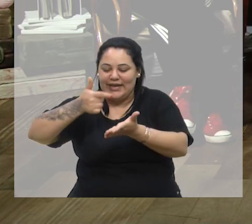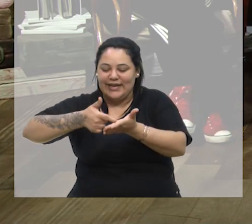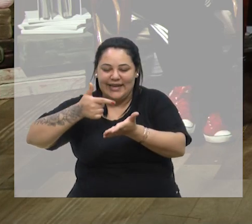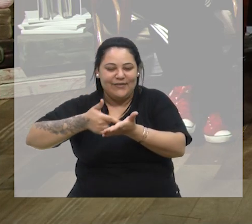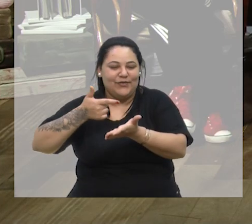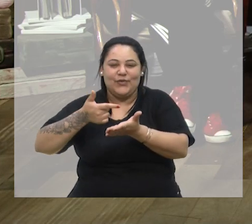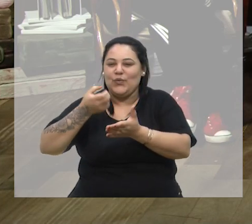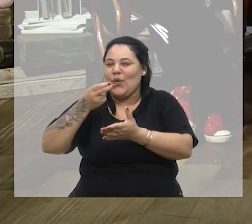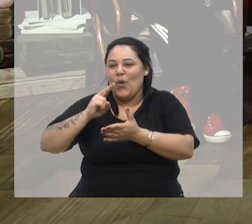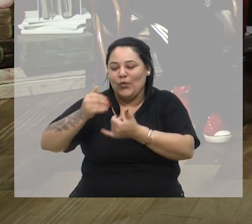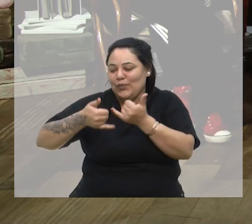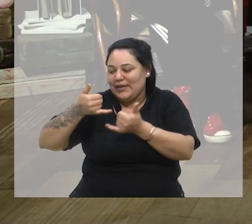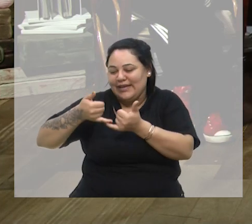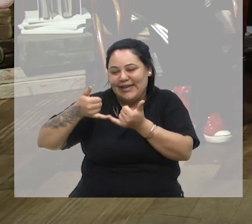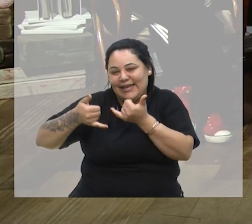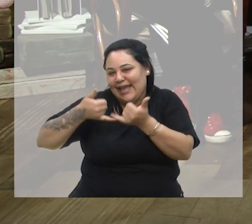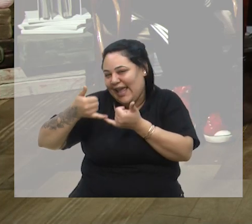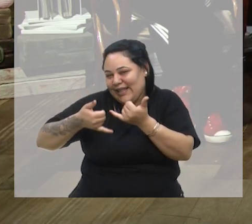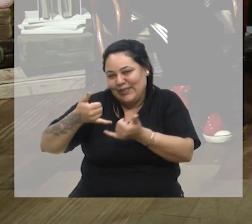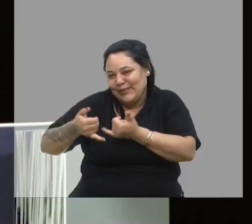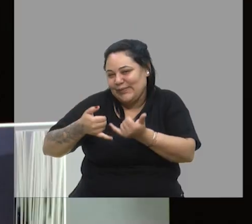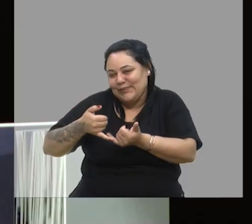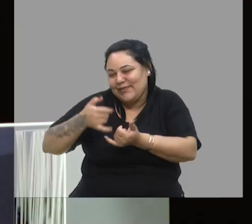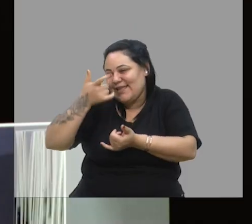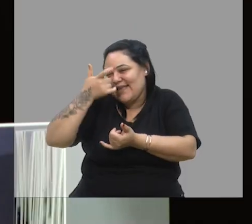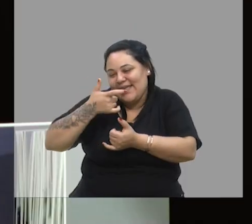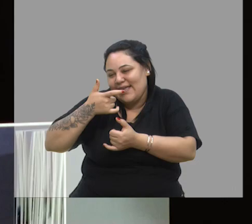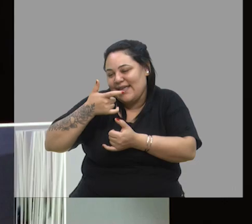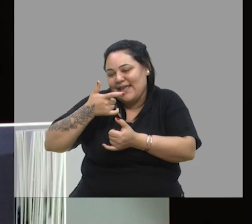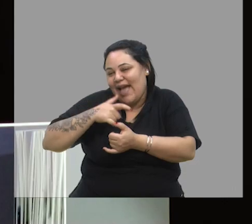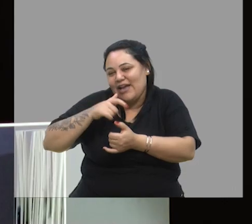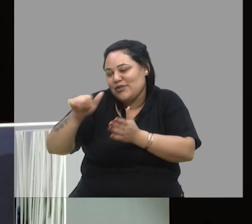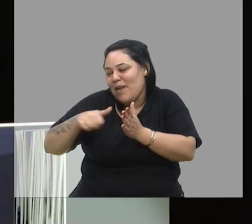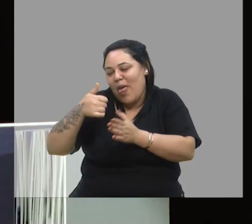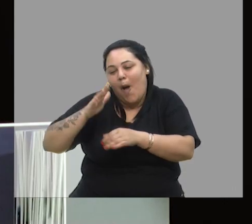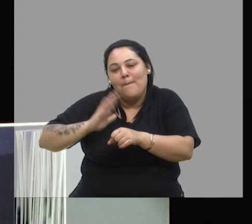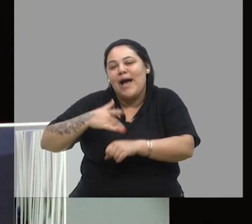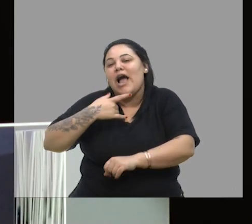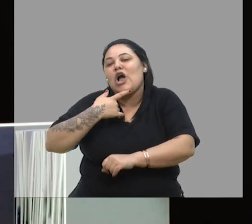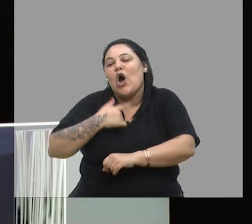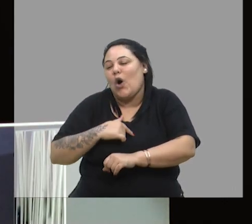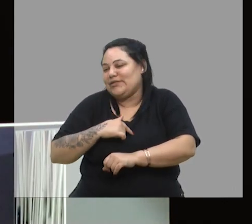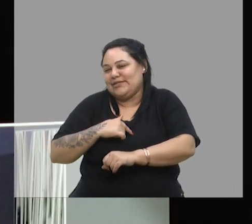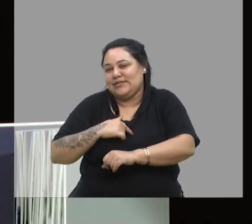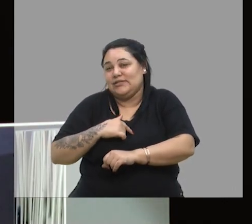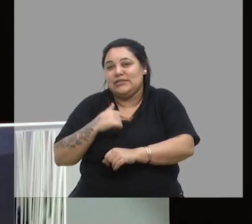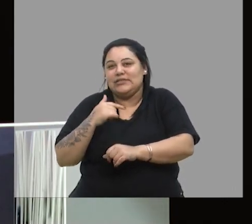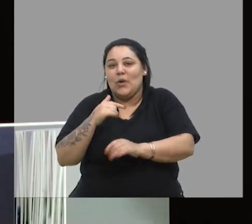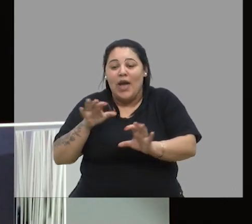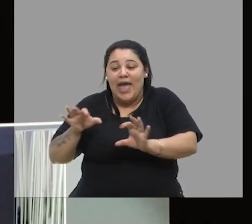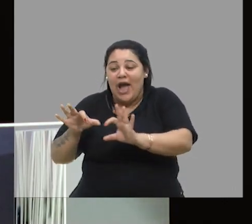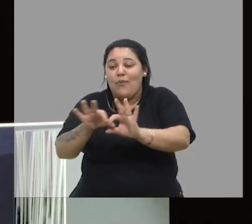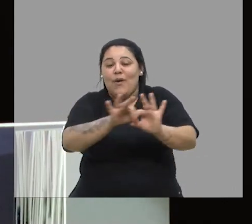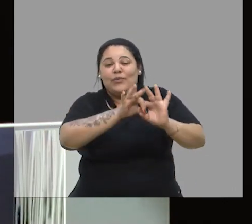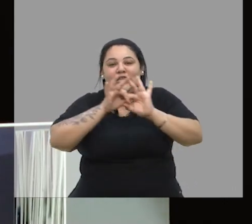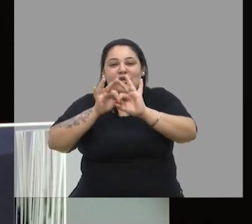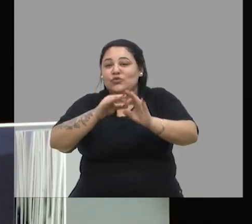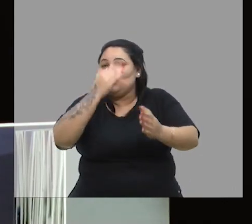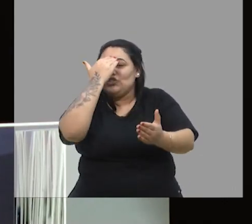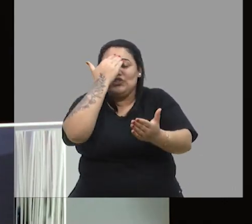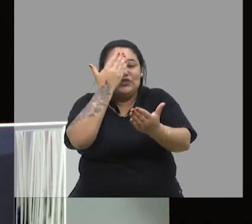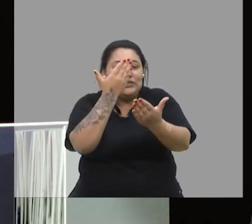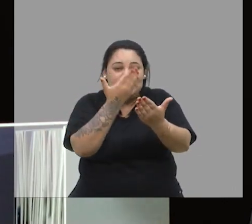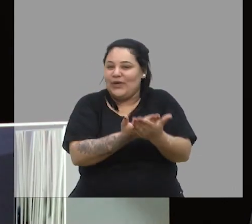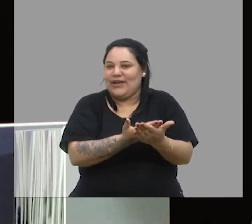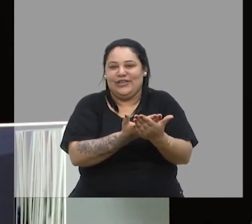leitor com o texto preferido, com o livro como um brinquedo preferido. Então, é isso, assim, para mim... foi